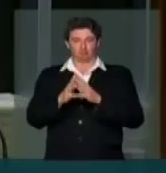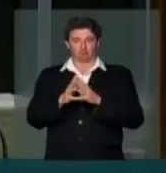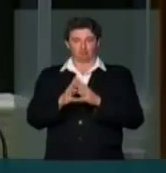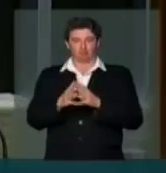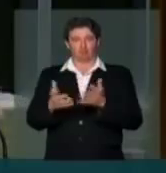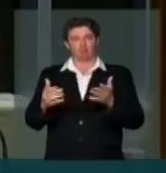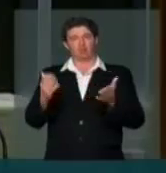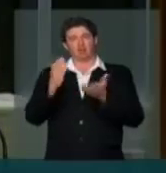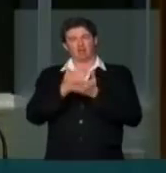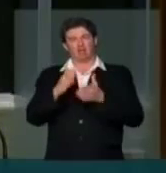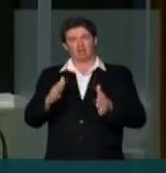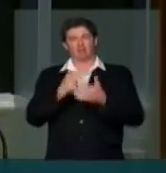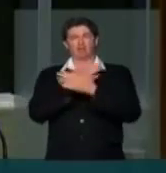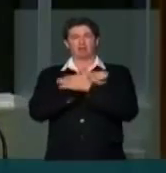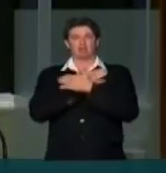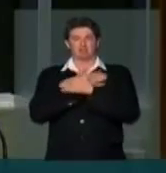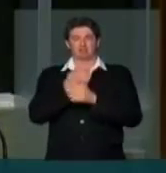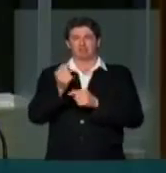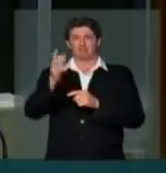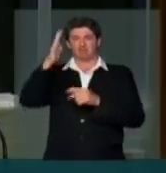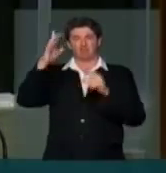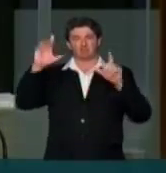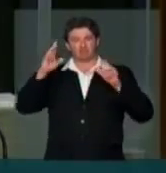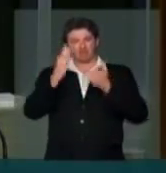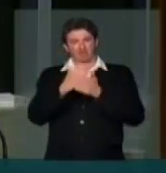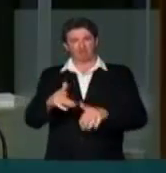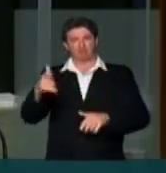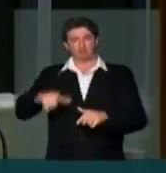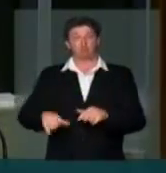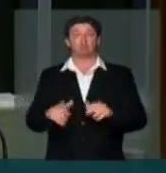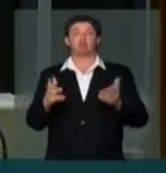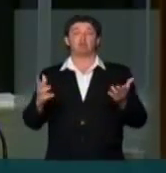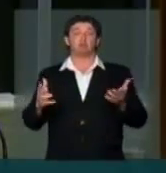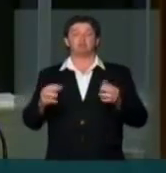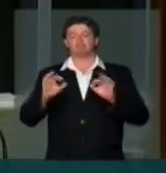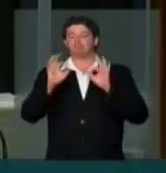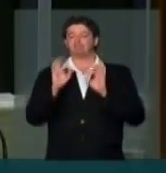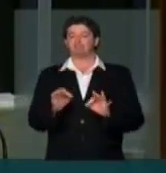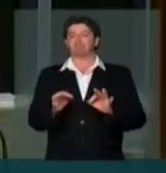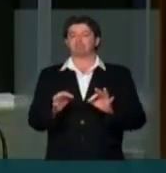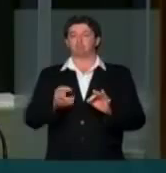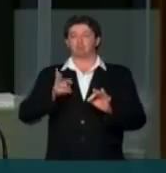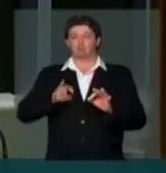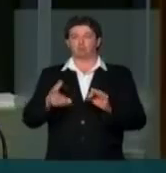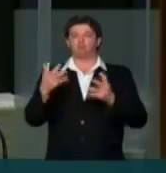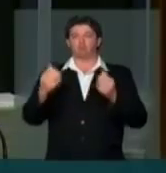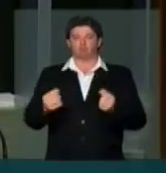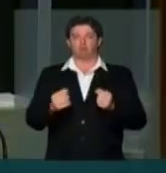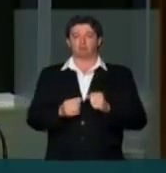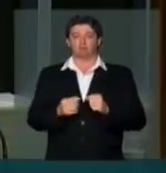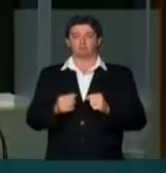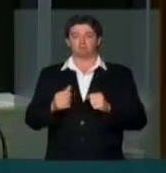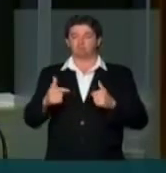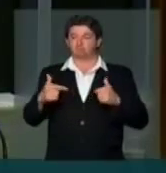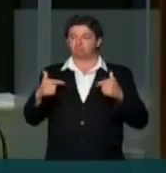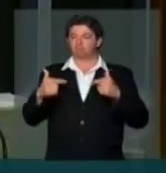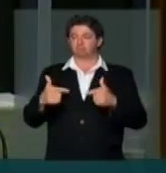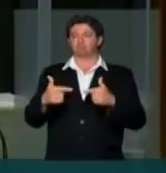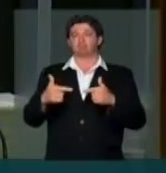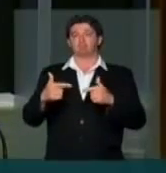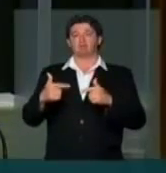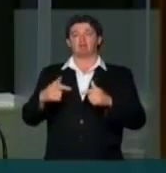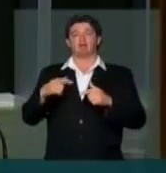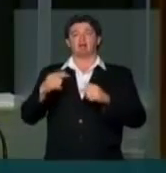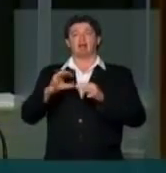do desemprego, de fim da inflação e, sobretudo, da certeza de continuarmos levantando a bandeira